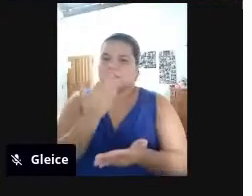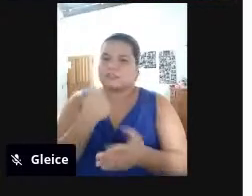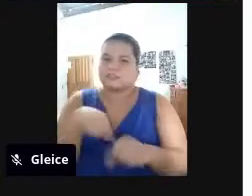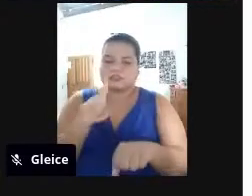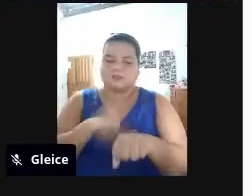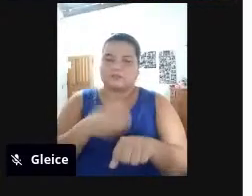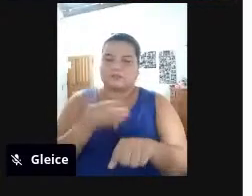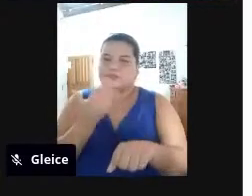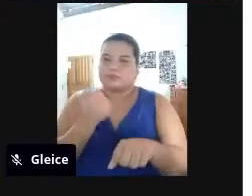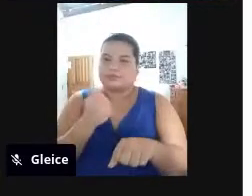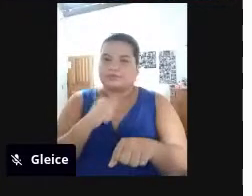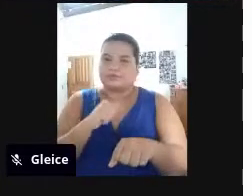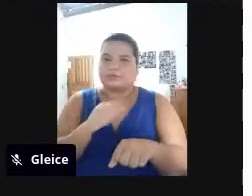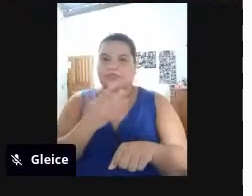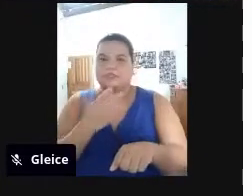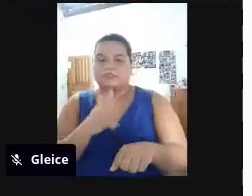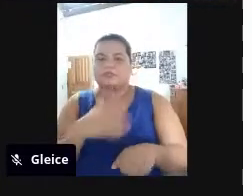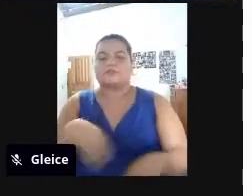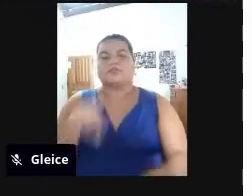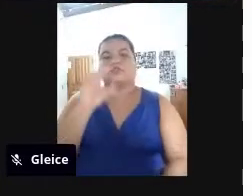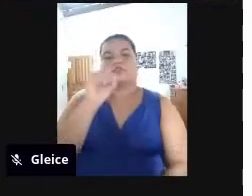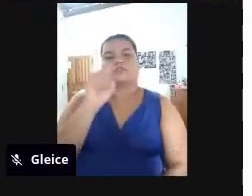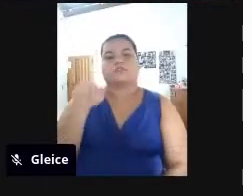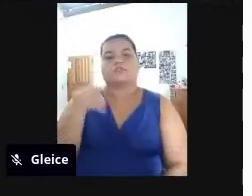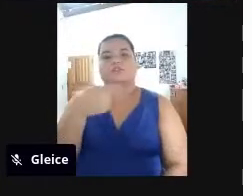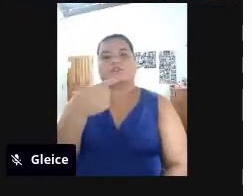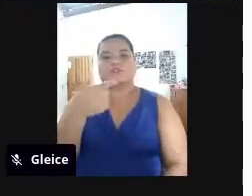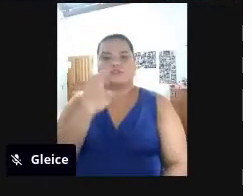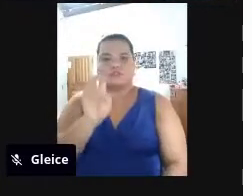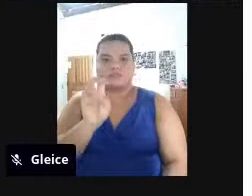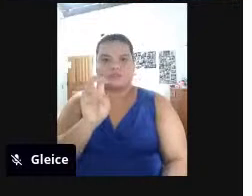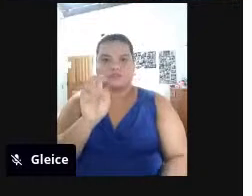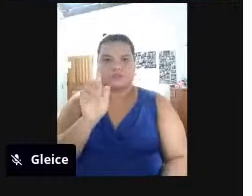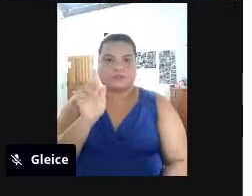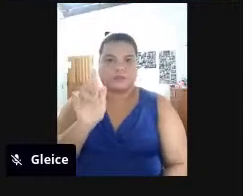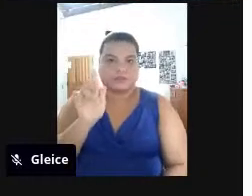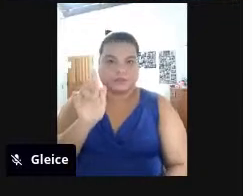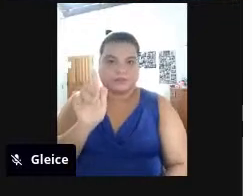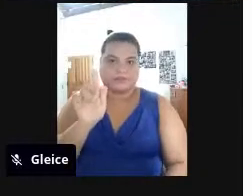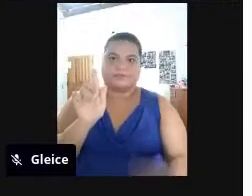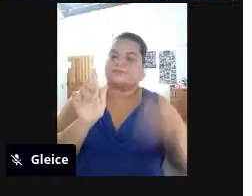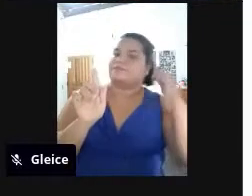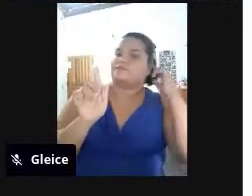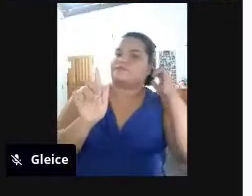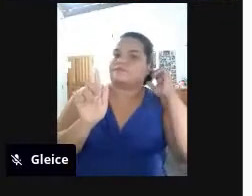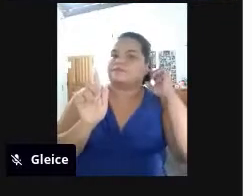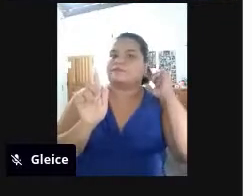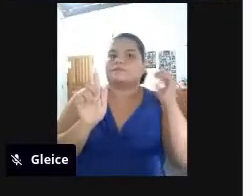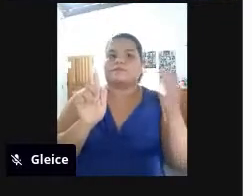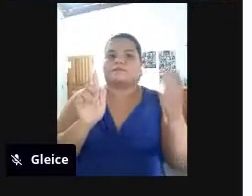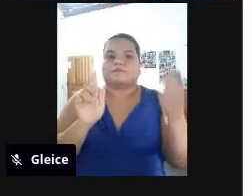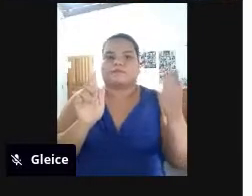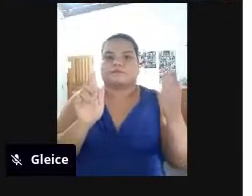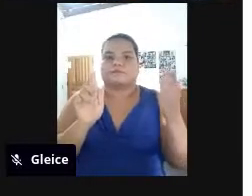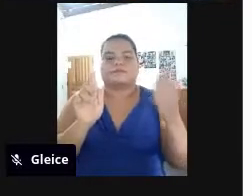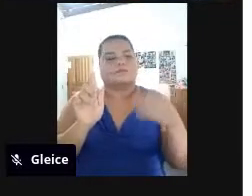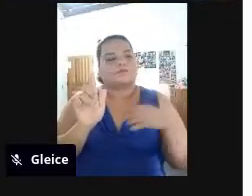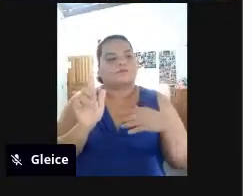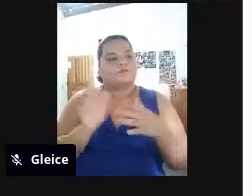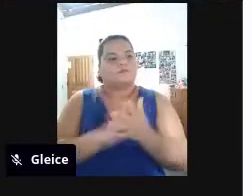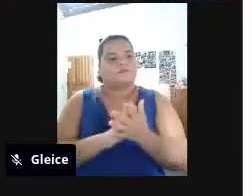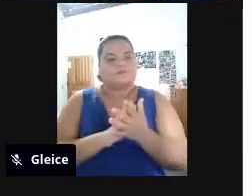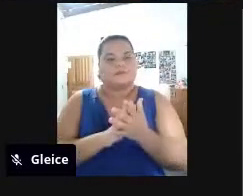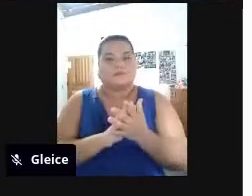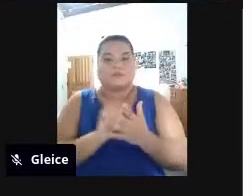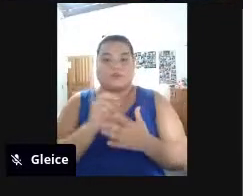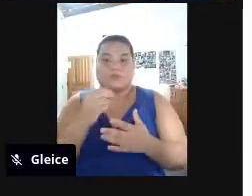tenha 0,25 a 0,4 gramas de proteína por quilo de peso, né, por refeição. Ou